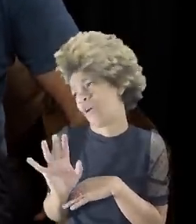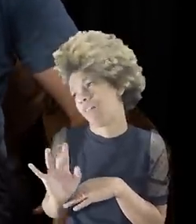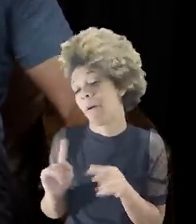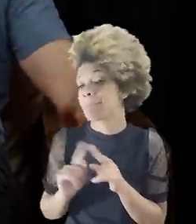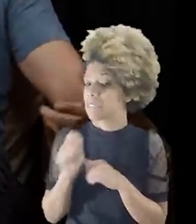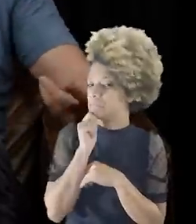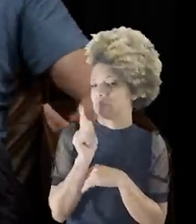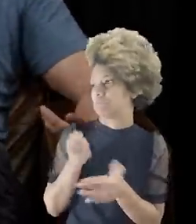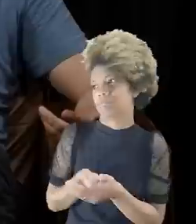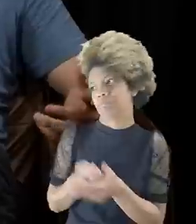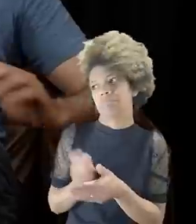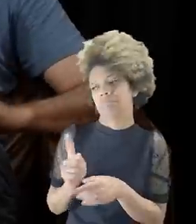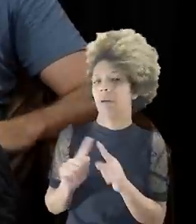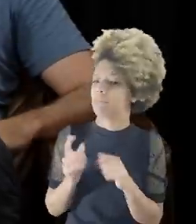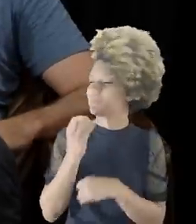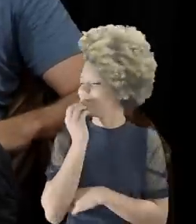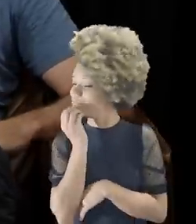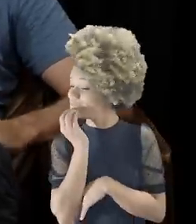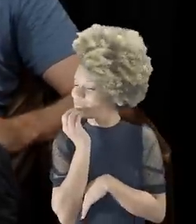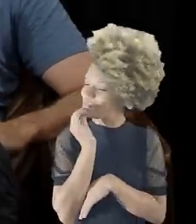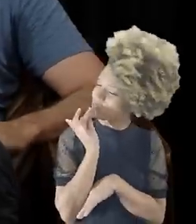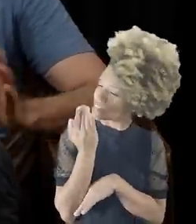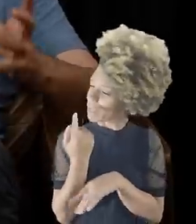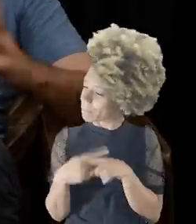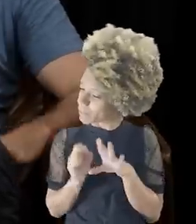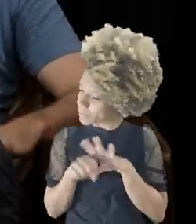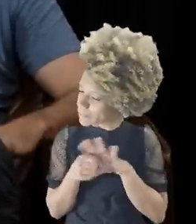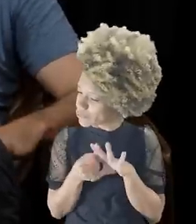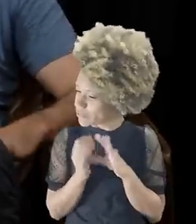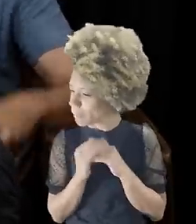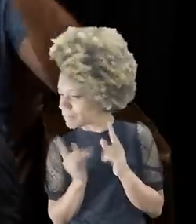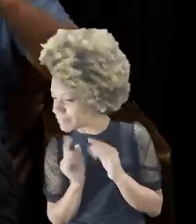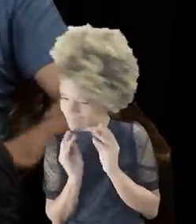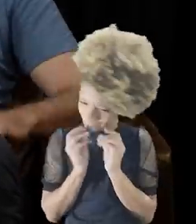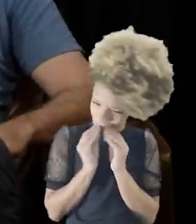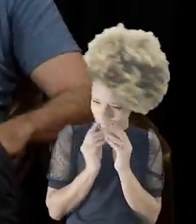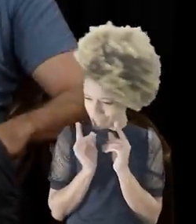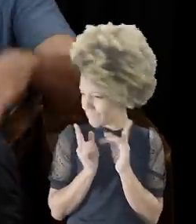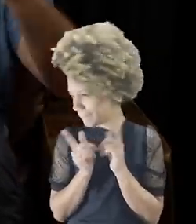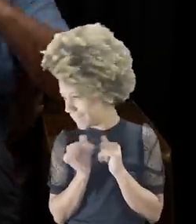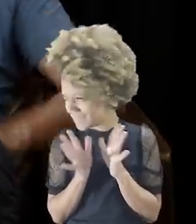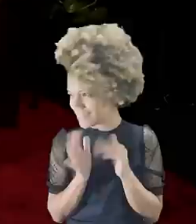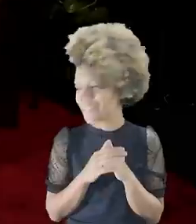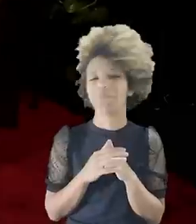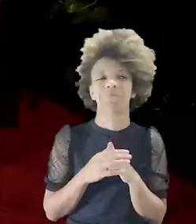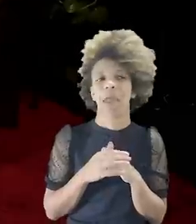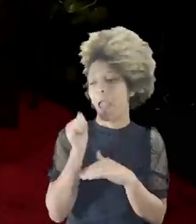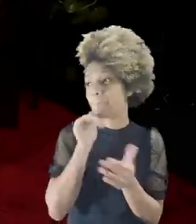mas ainda não coloco mas eu fico ali assim né não tem uma cestinha em casa mais alta filha